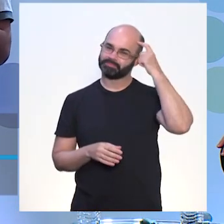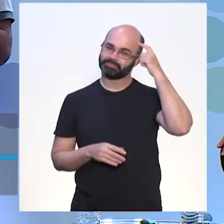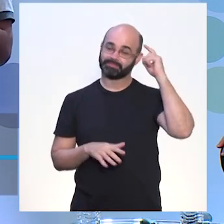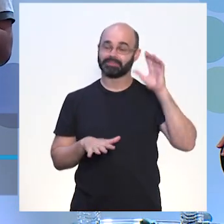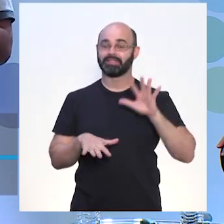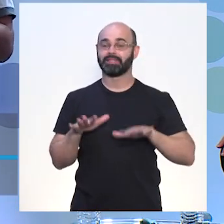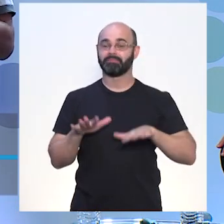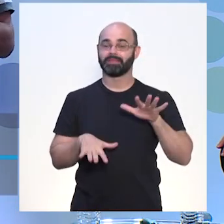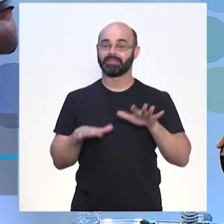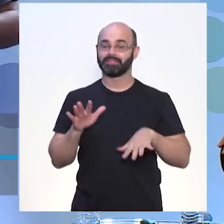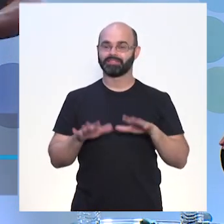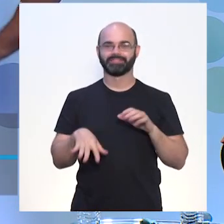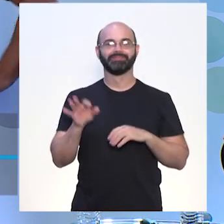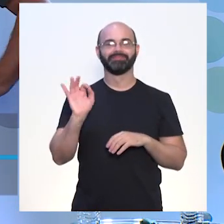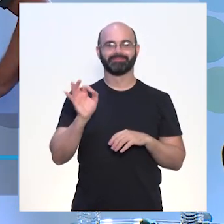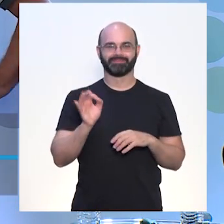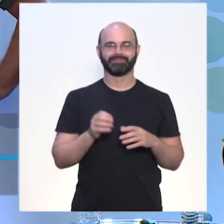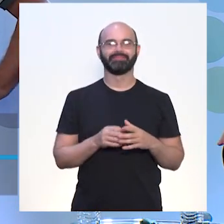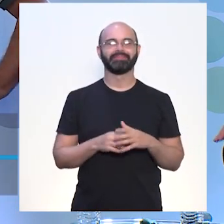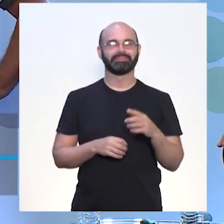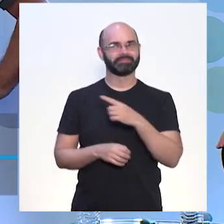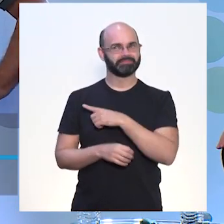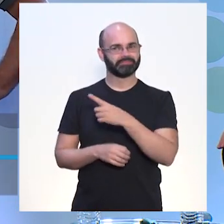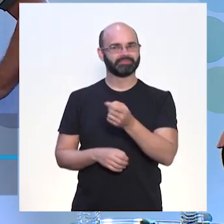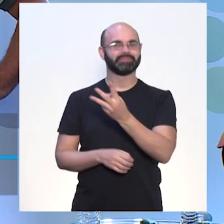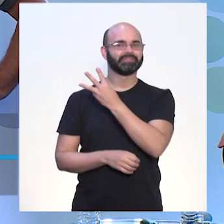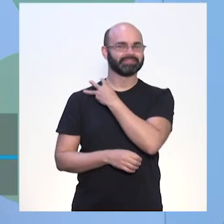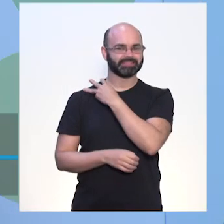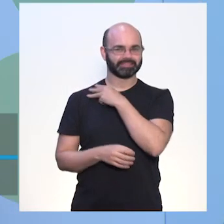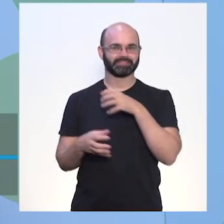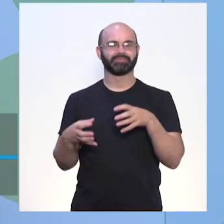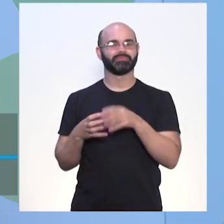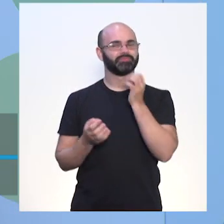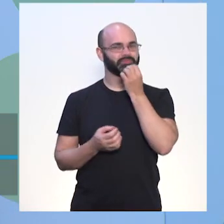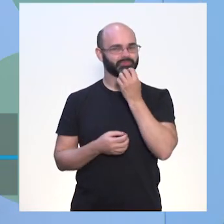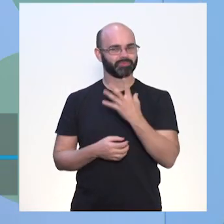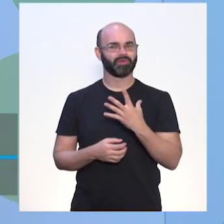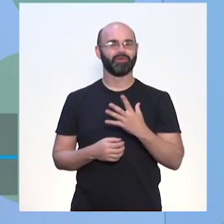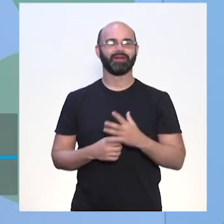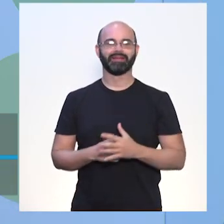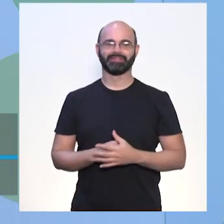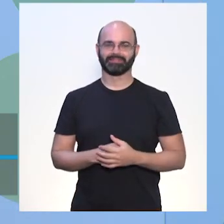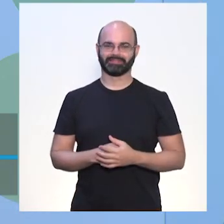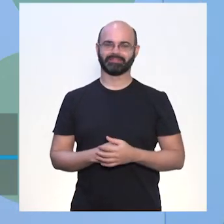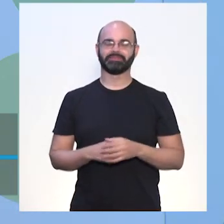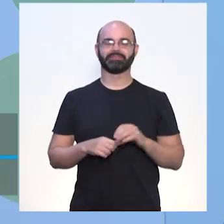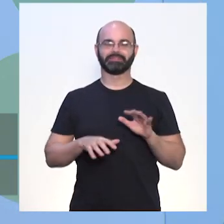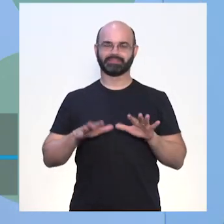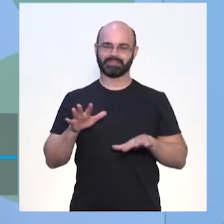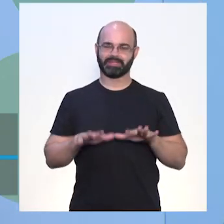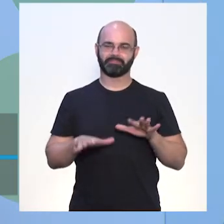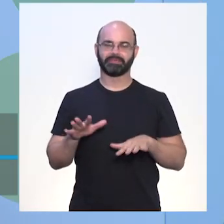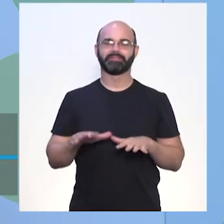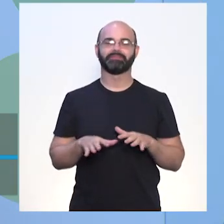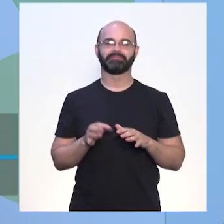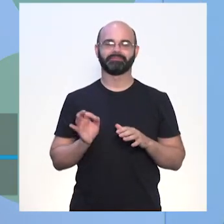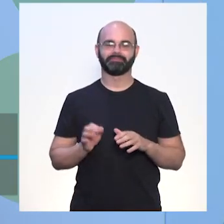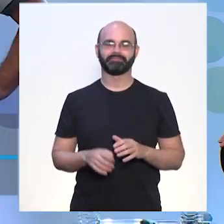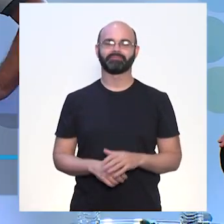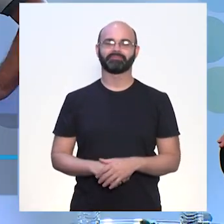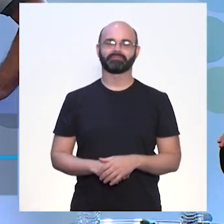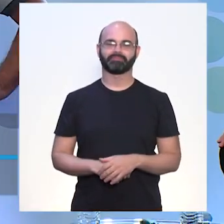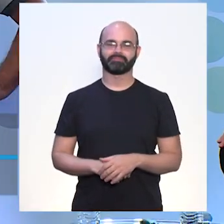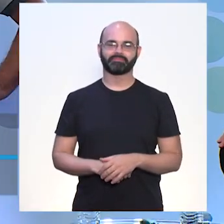depende. Né? Falei que essa galera do terceiro aqui é Muito boa, hein? boa. Galera boa, colocou depende aí. Os professores